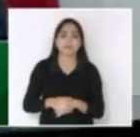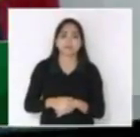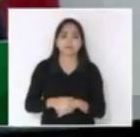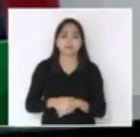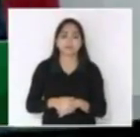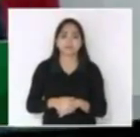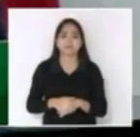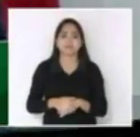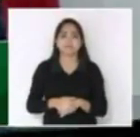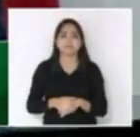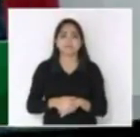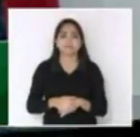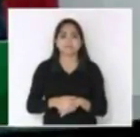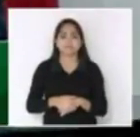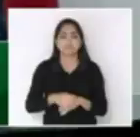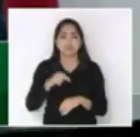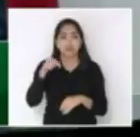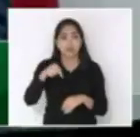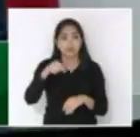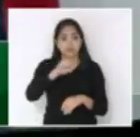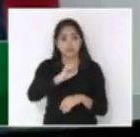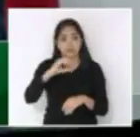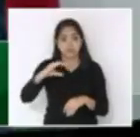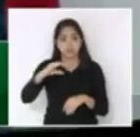a pontuação catarinense subiu de